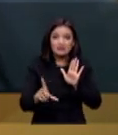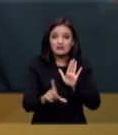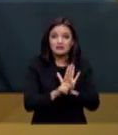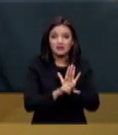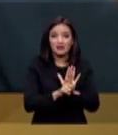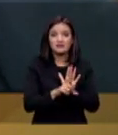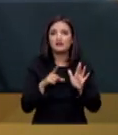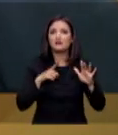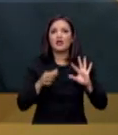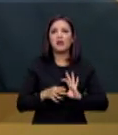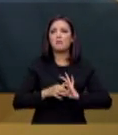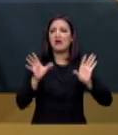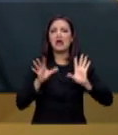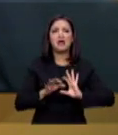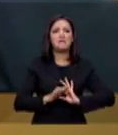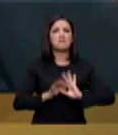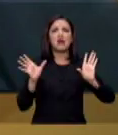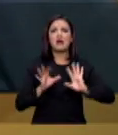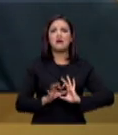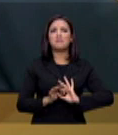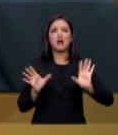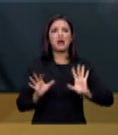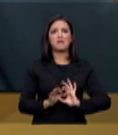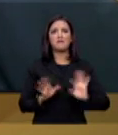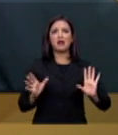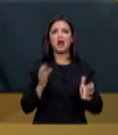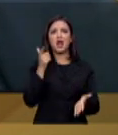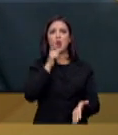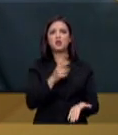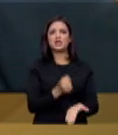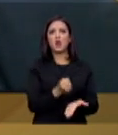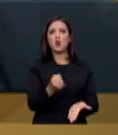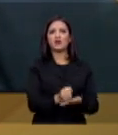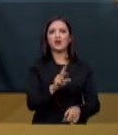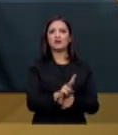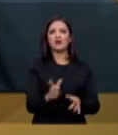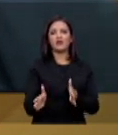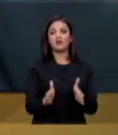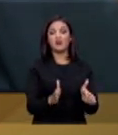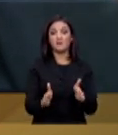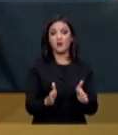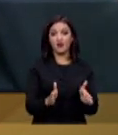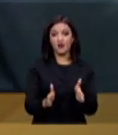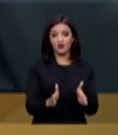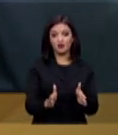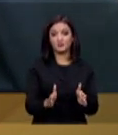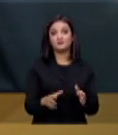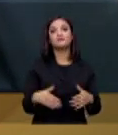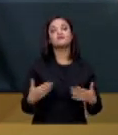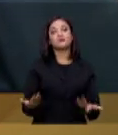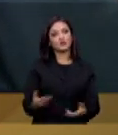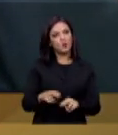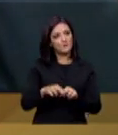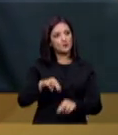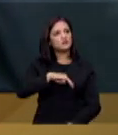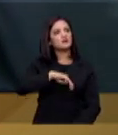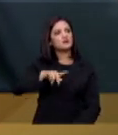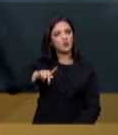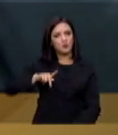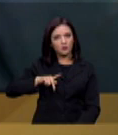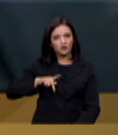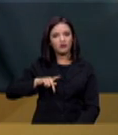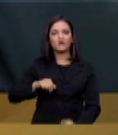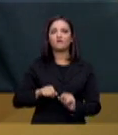uma extrema liberalidade para as contratações temporárias que levaram o Ministério Público Federal a propor a